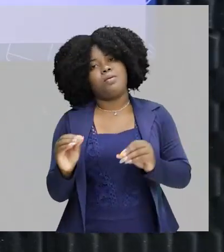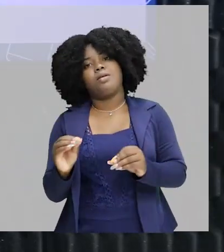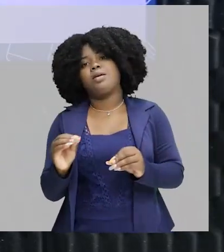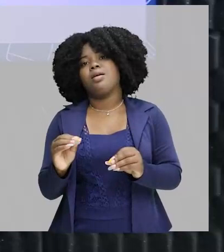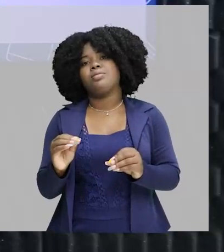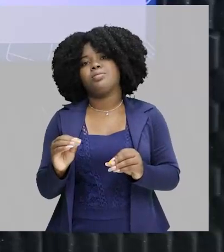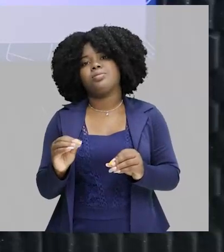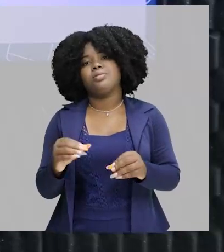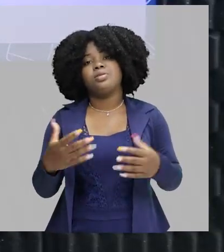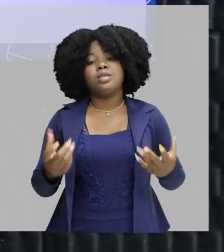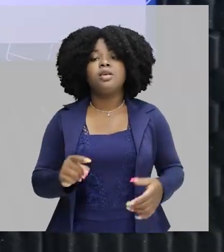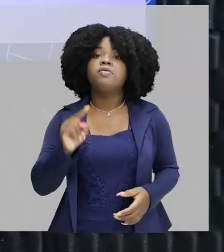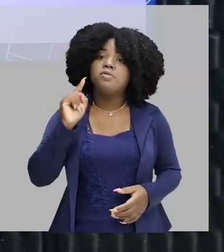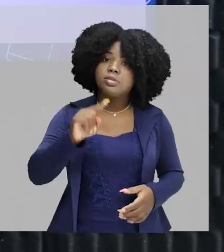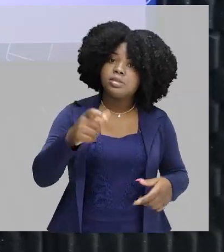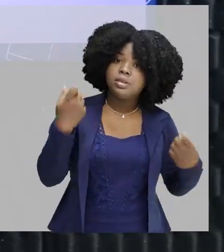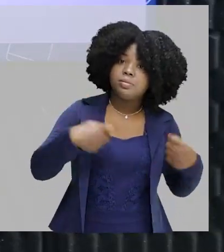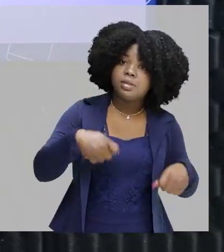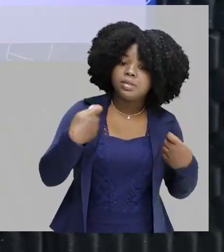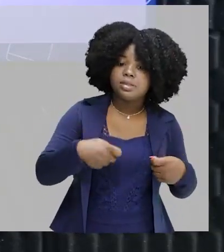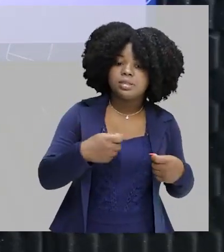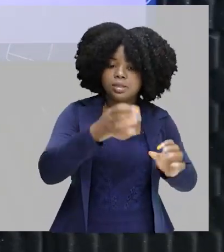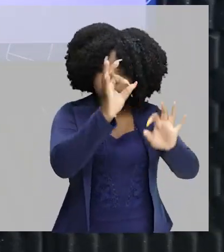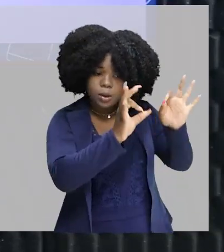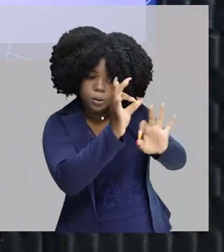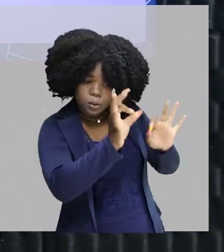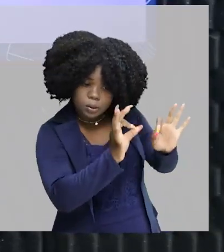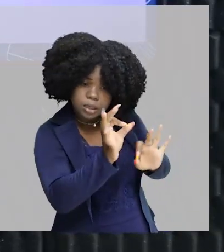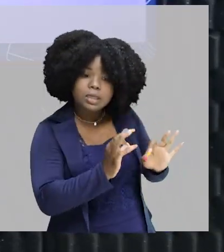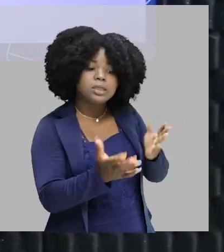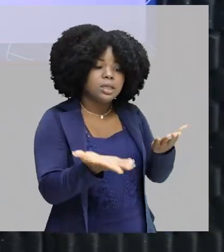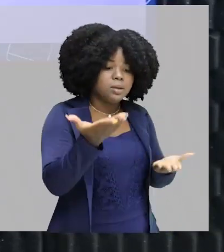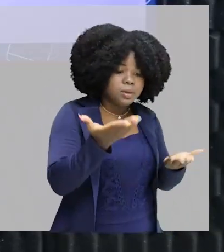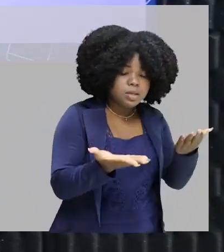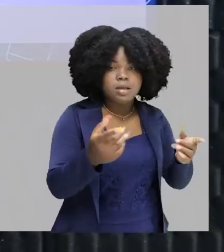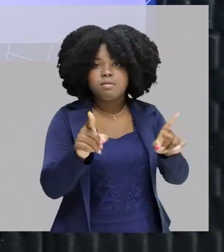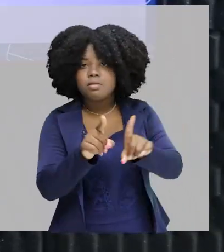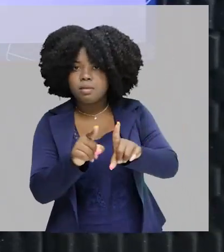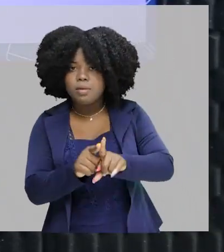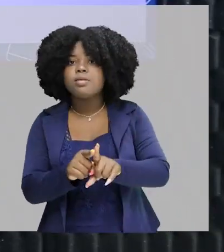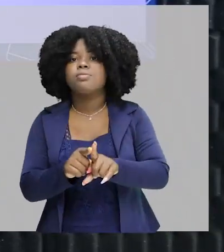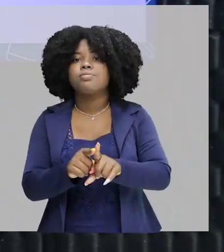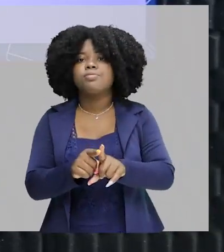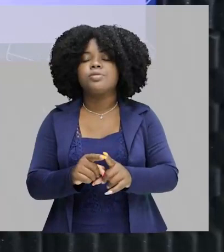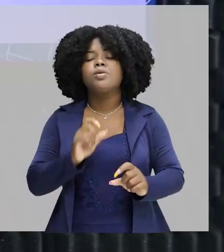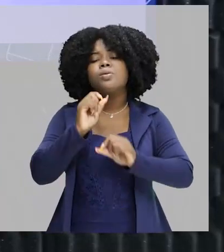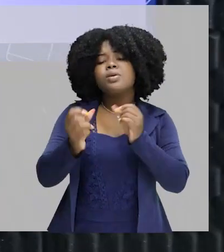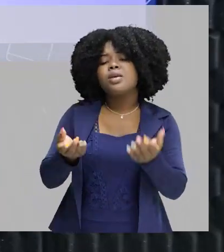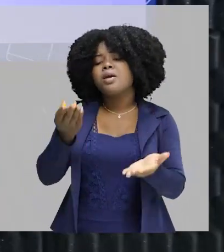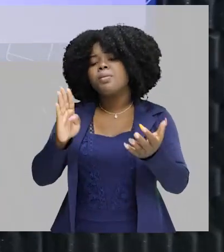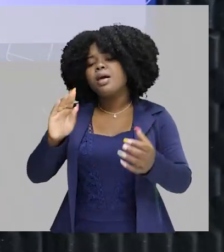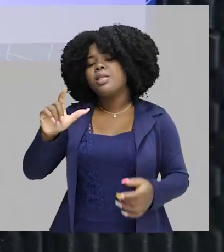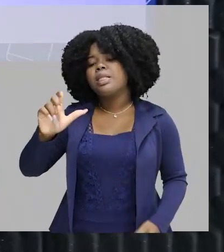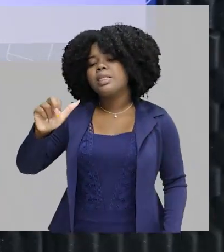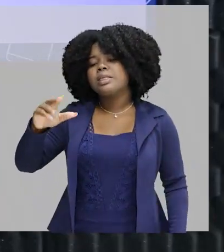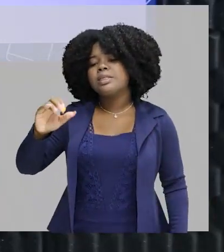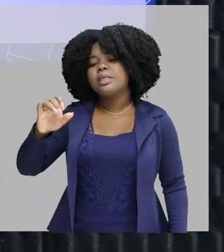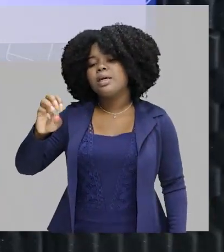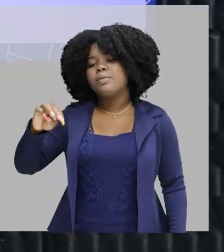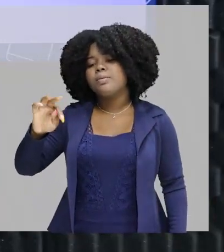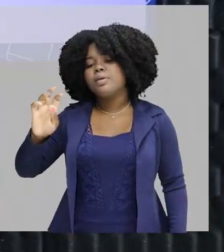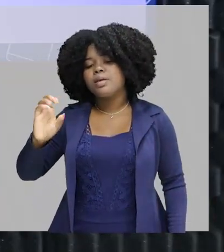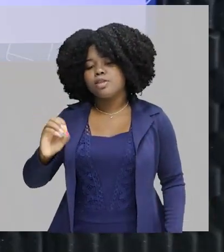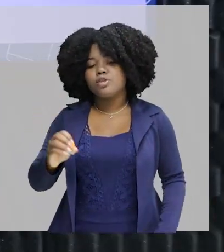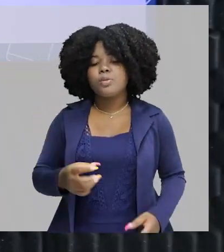tem outra forma. Você vai escrever a equação e vai ter que fazer o balanceamento dela. O que é o balanceamento, turminha? É